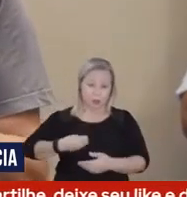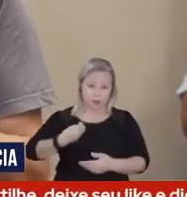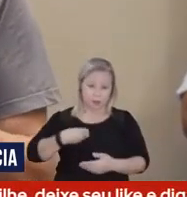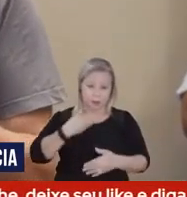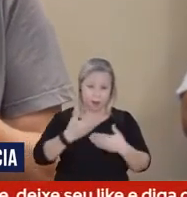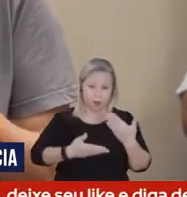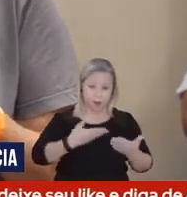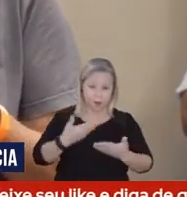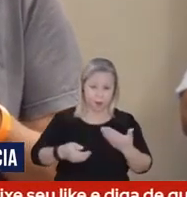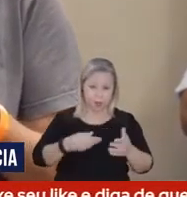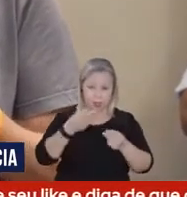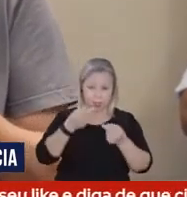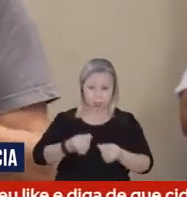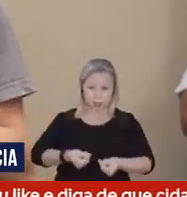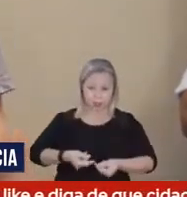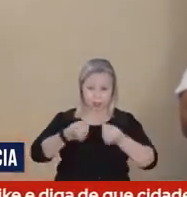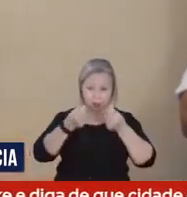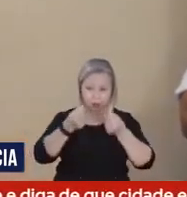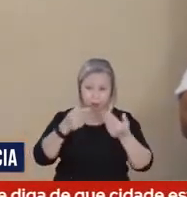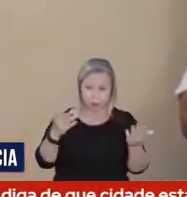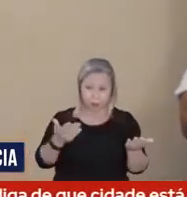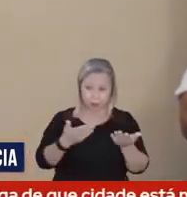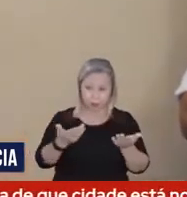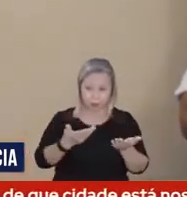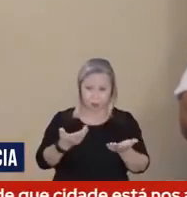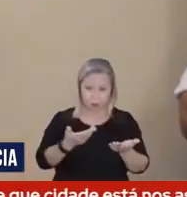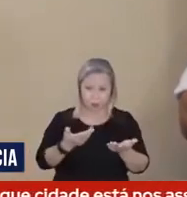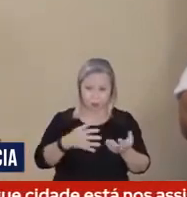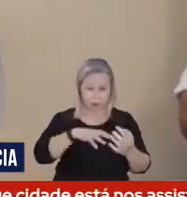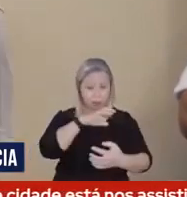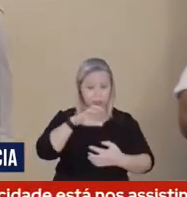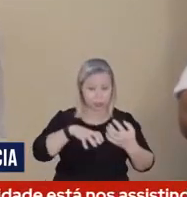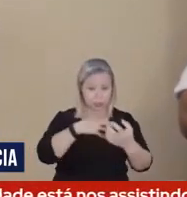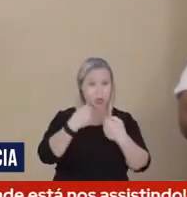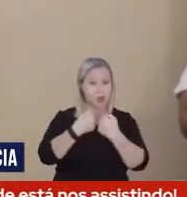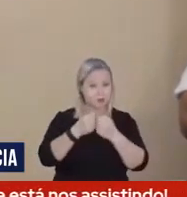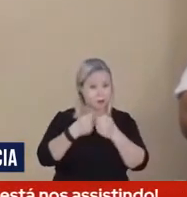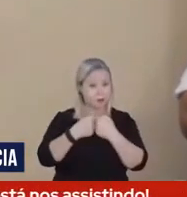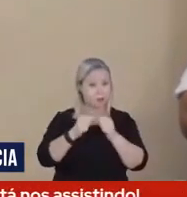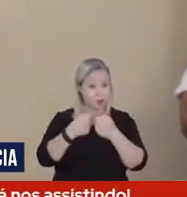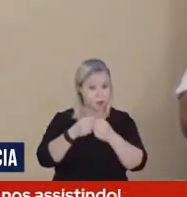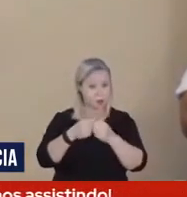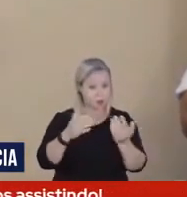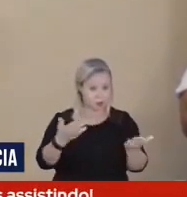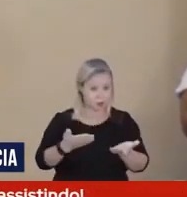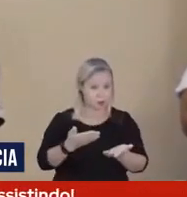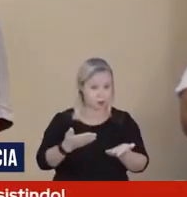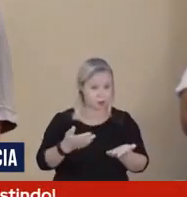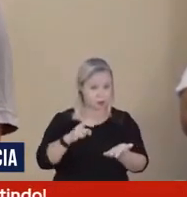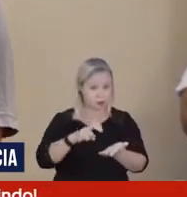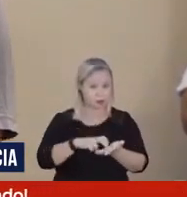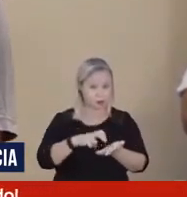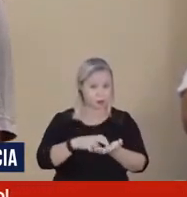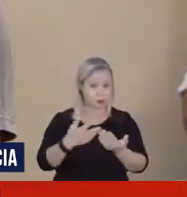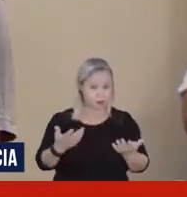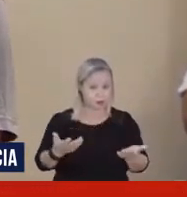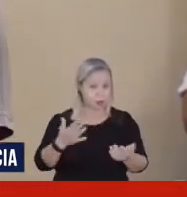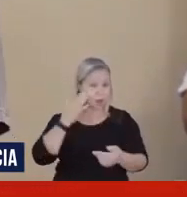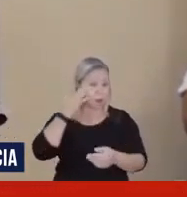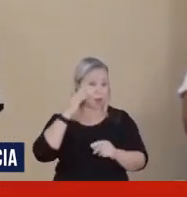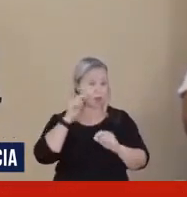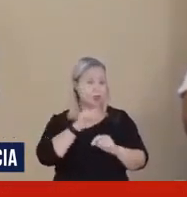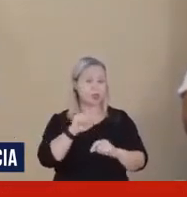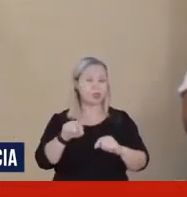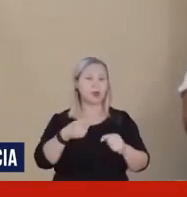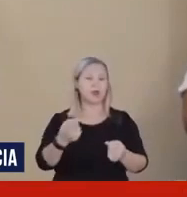hoje amanheceu em greve de ônibus, tem a ver com essa política de preços? Para entender isso, a gente vai ter que voltar